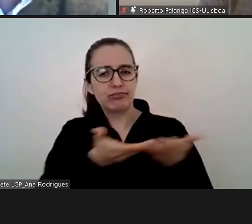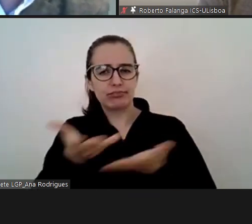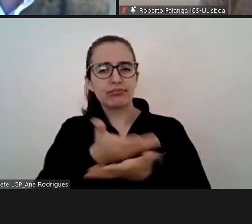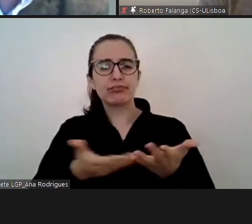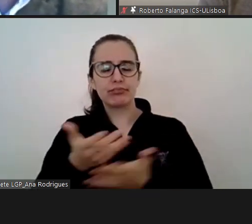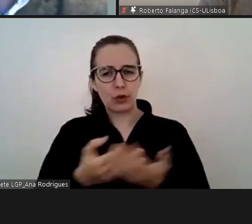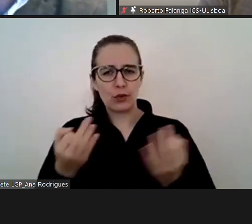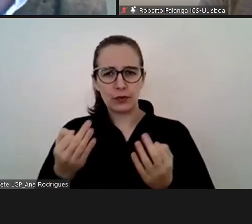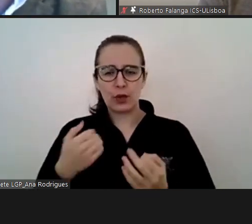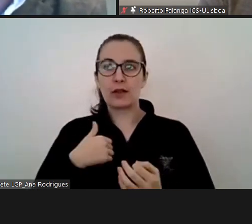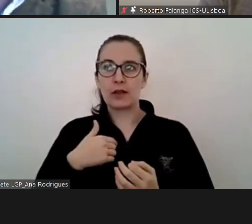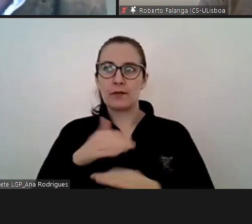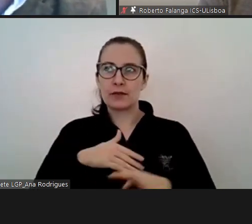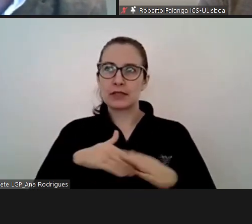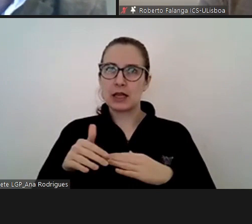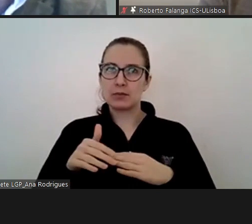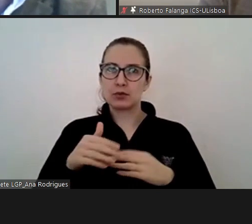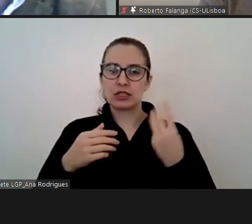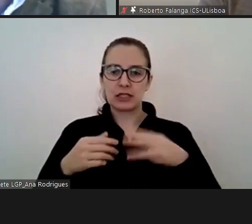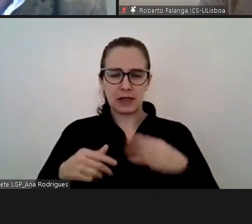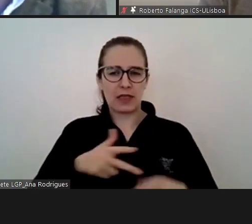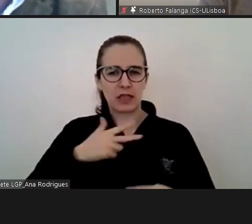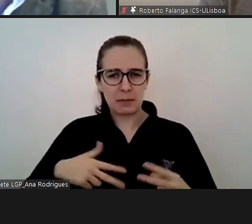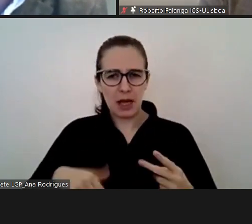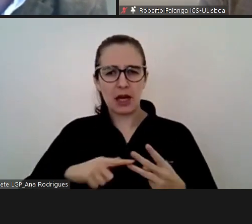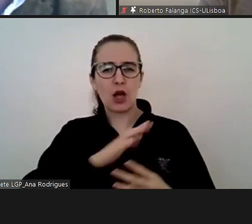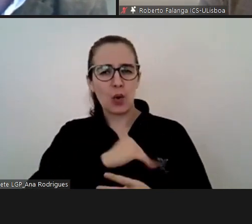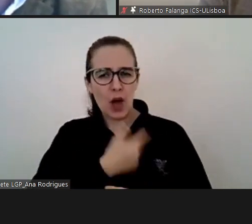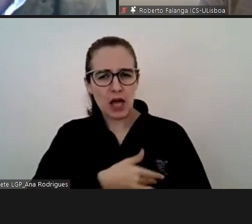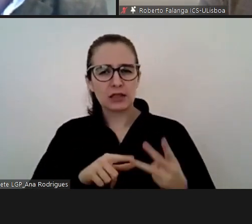só fizemos isso em 3 estados, fizemos isso na Dinamarca, na Croácia